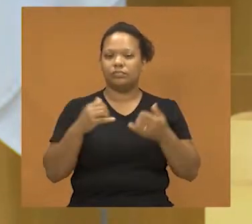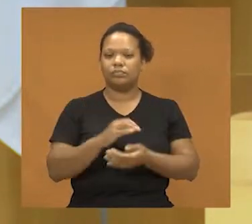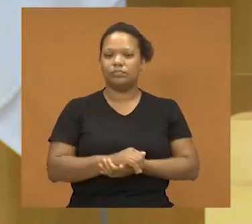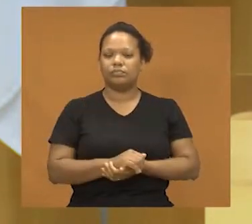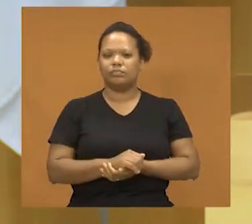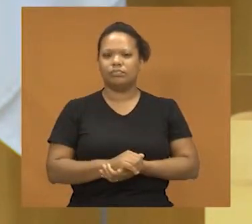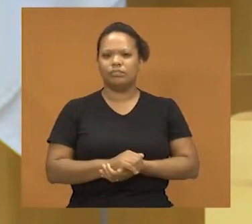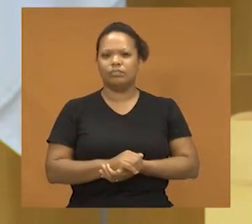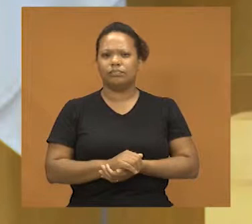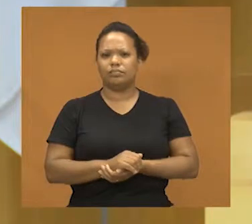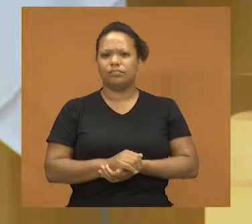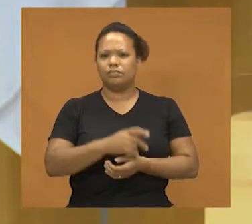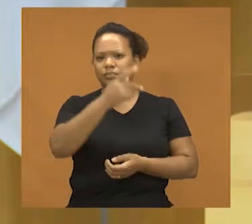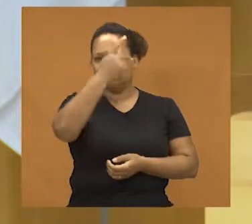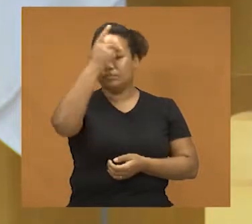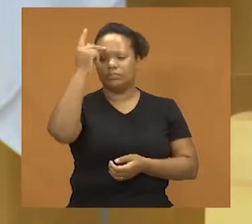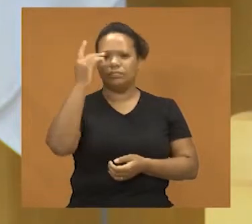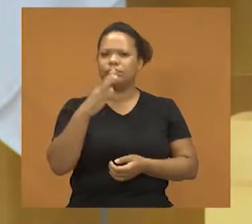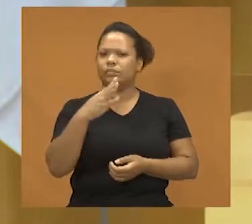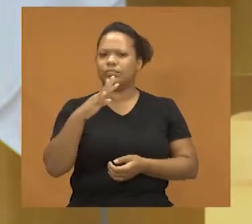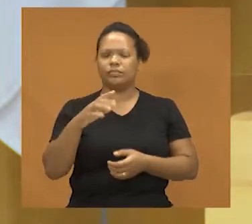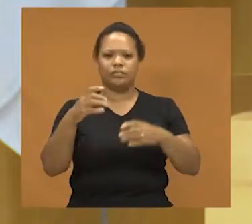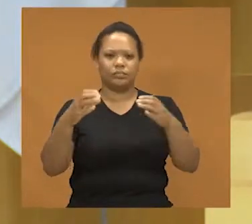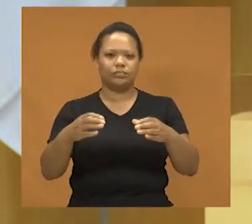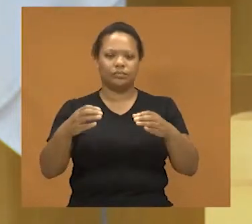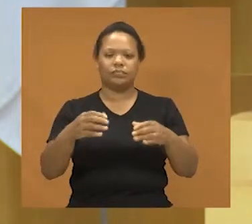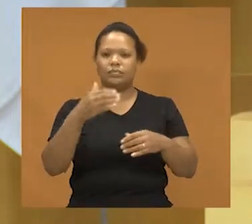é incrível como muitas pessoas da cidade não conhecem o bairro.